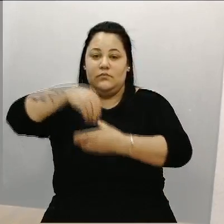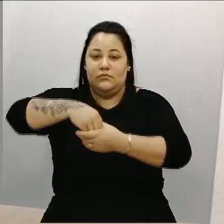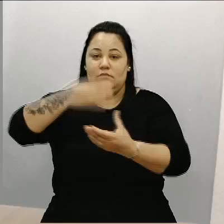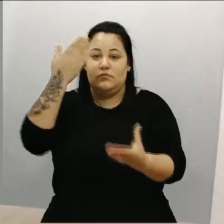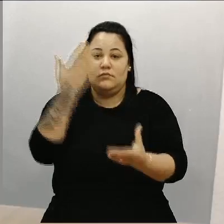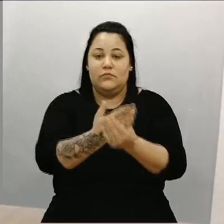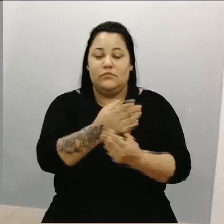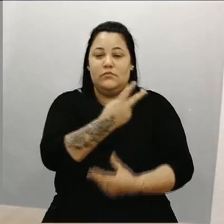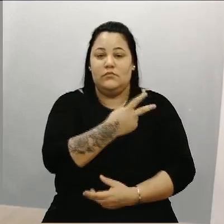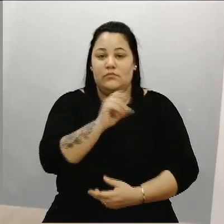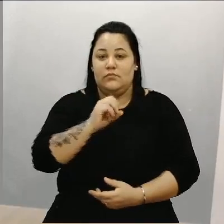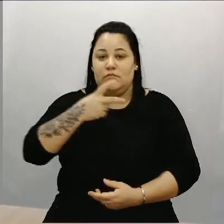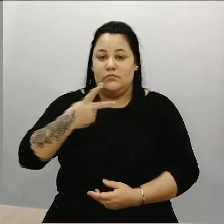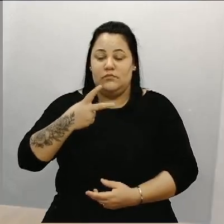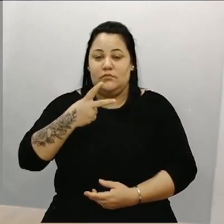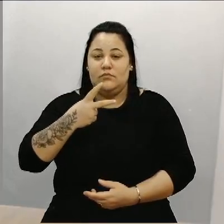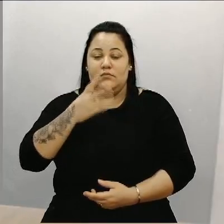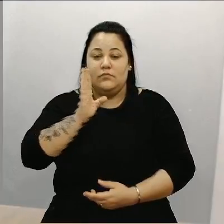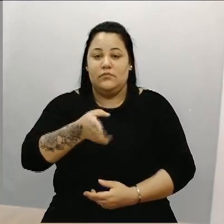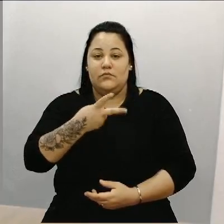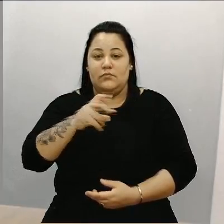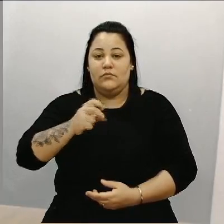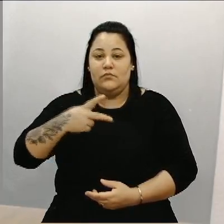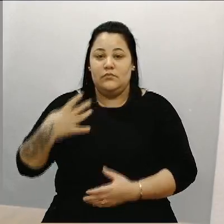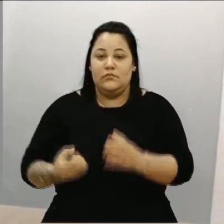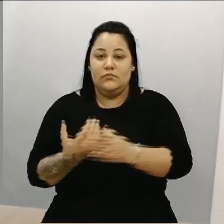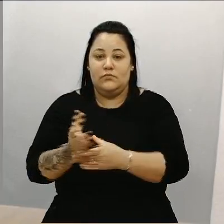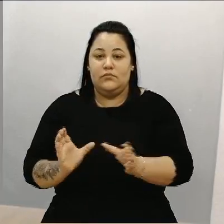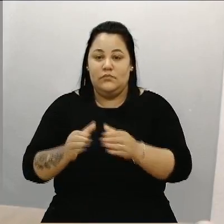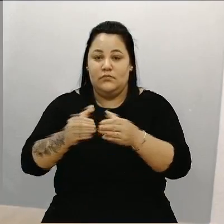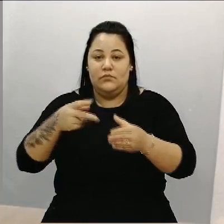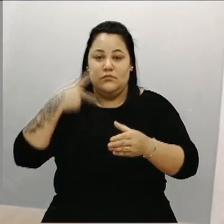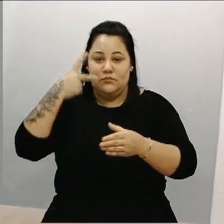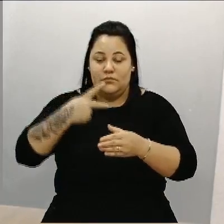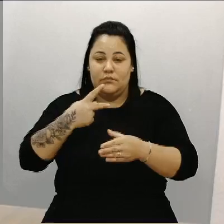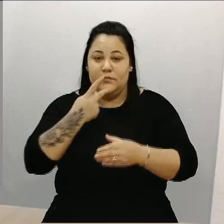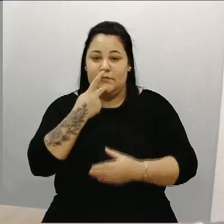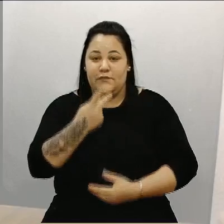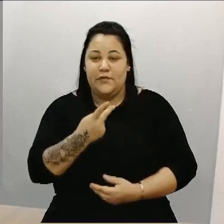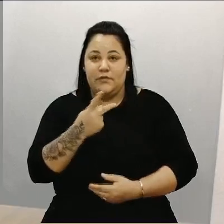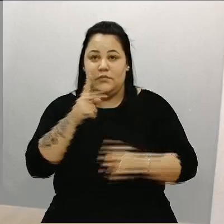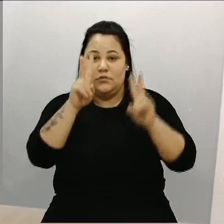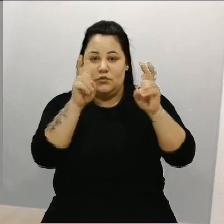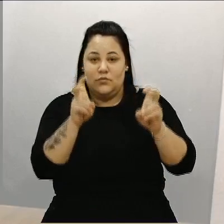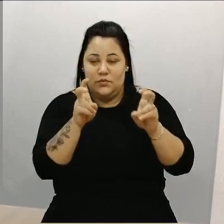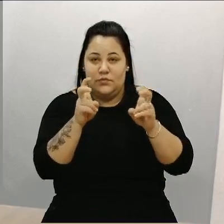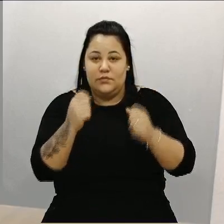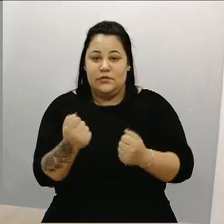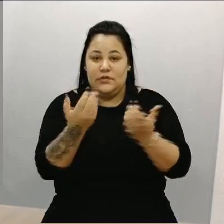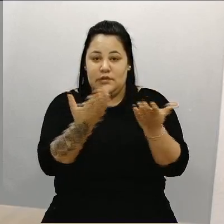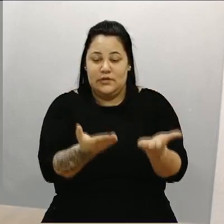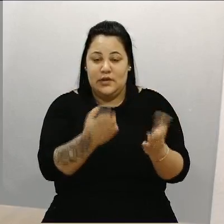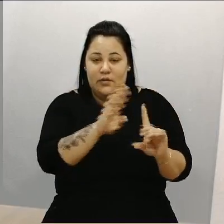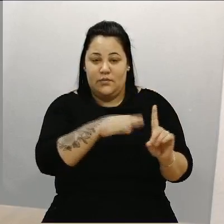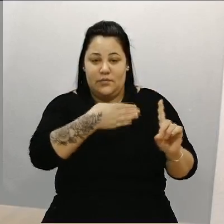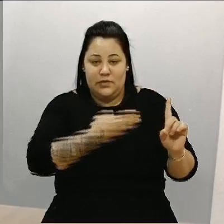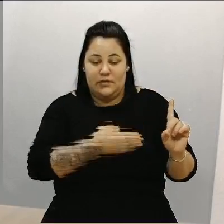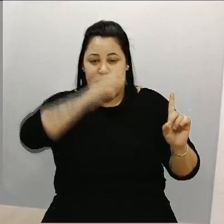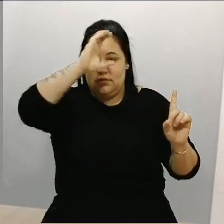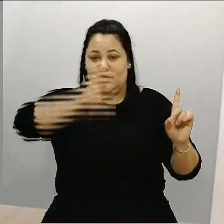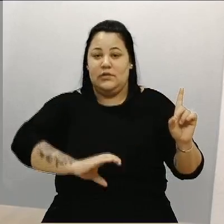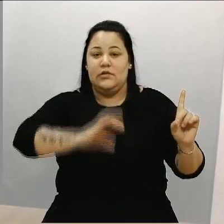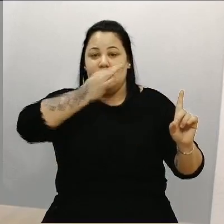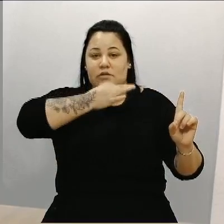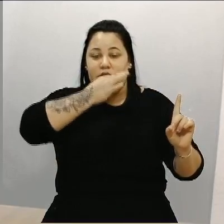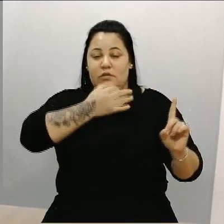número 202/2024, de autoria coletiva, que concede o título de cidadão caxiense ao senhor